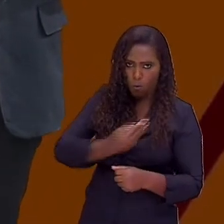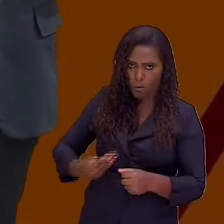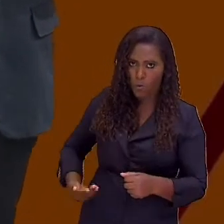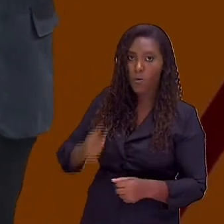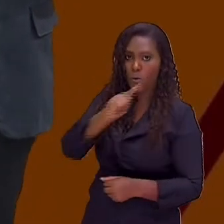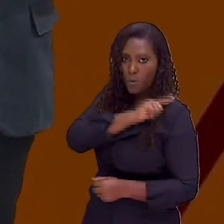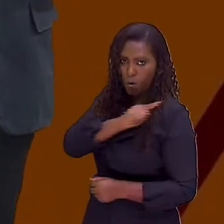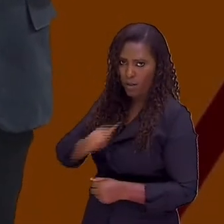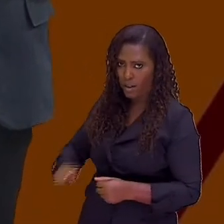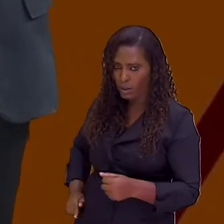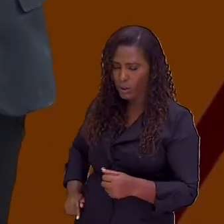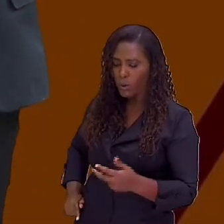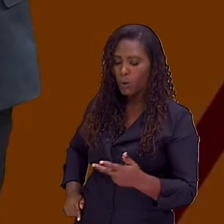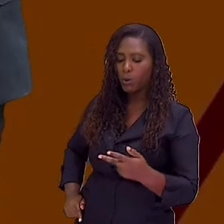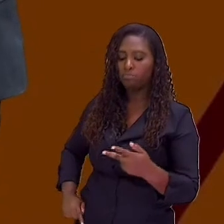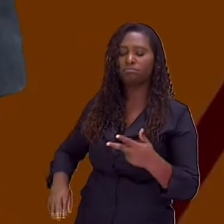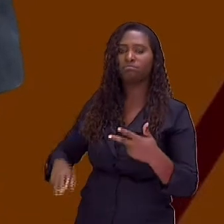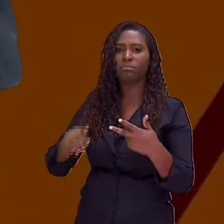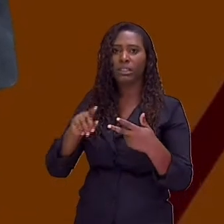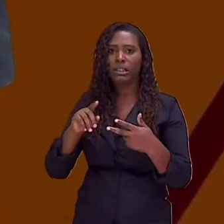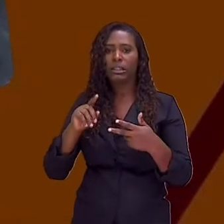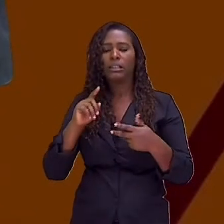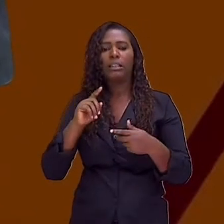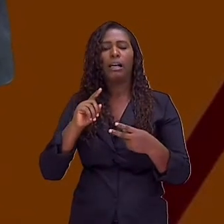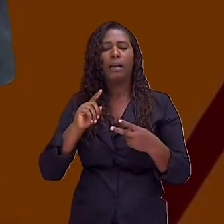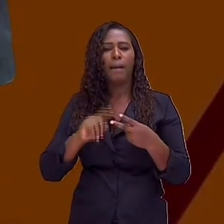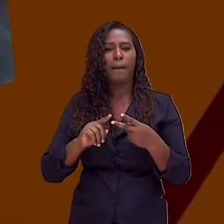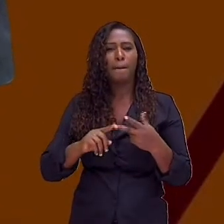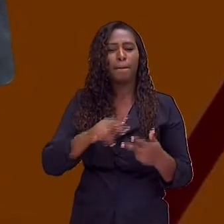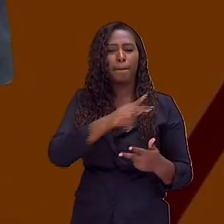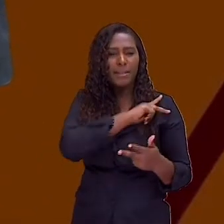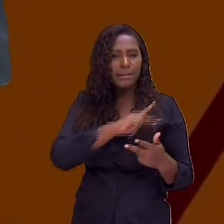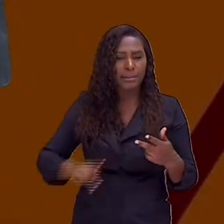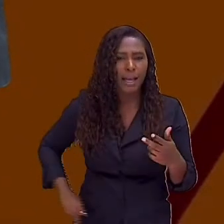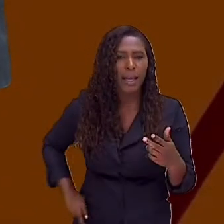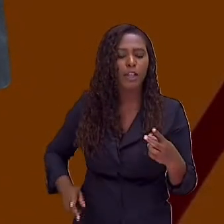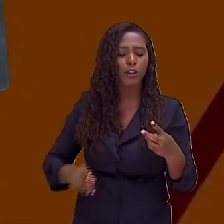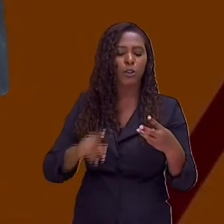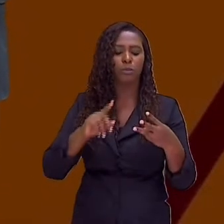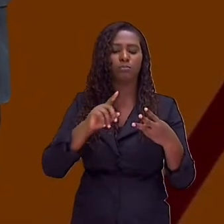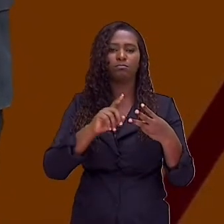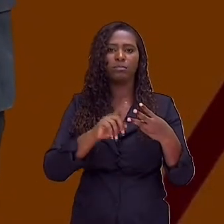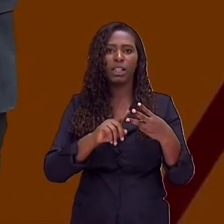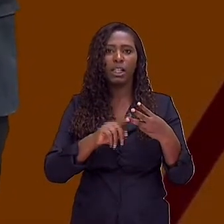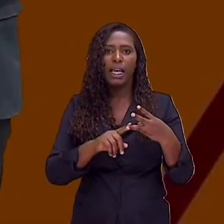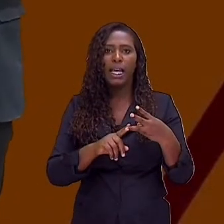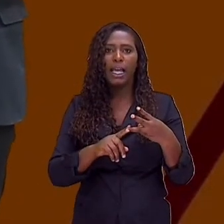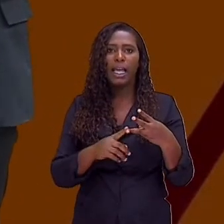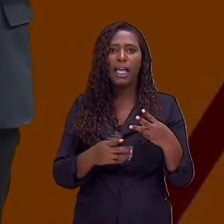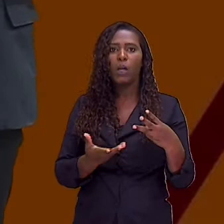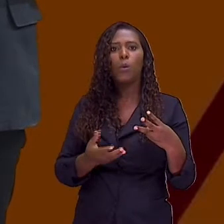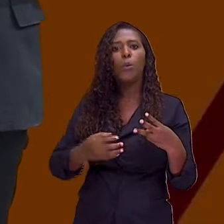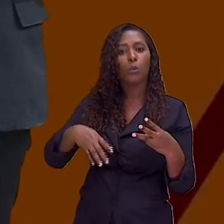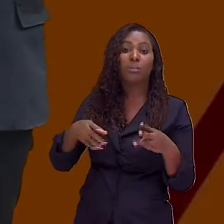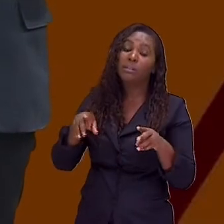né? Uma federação. Nos países onde o sistema é a monarquia, é o monarca, o